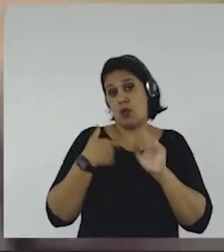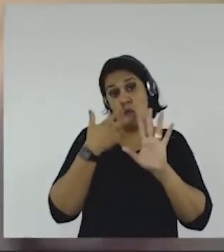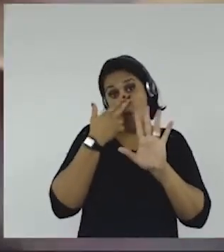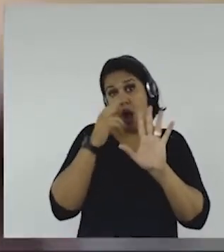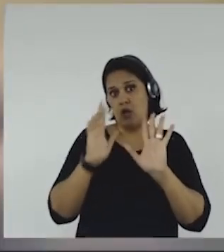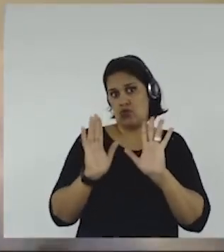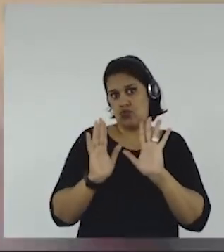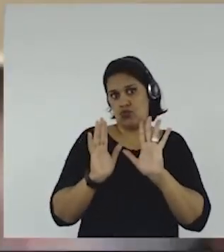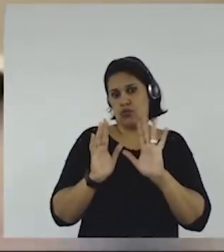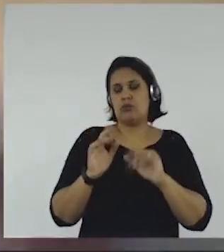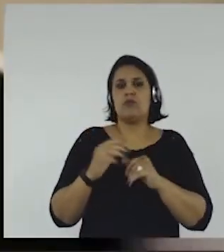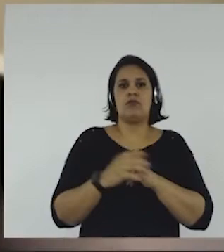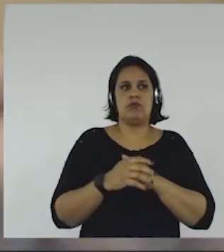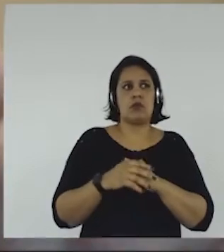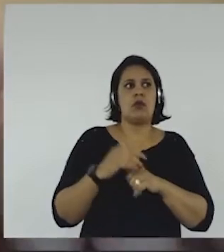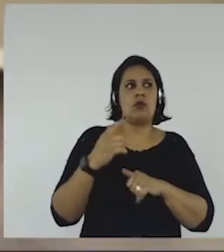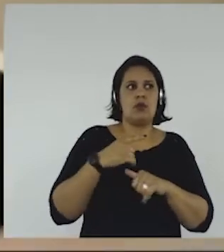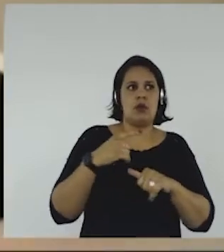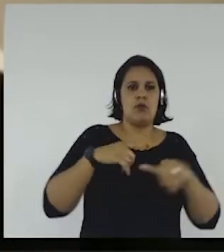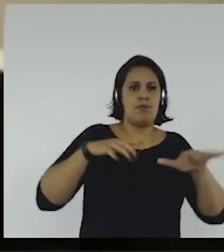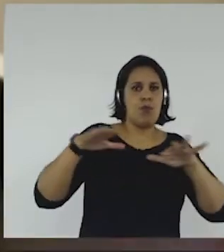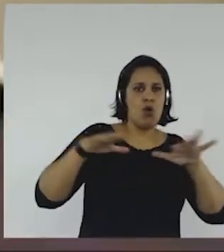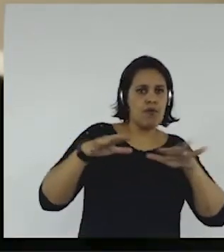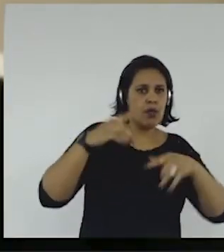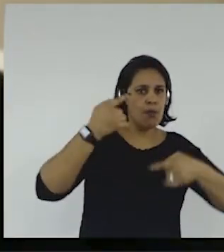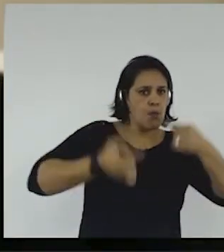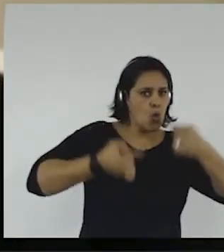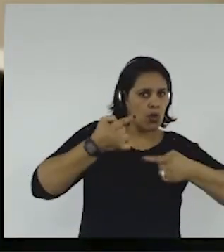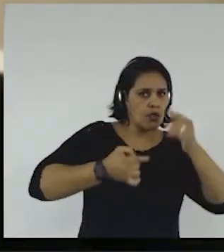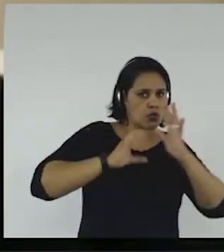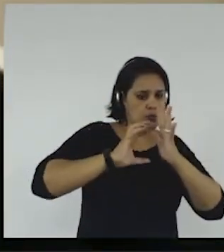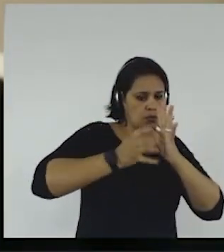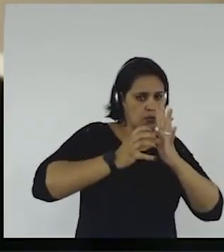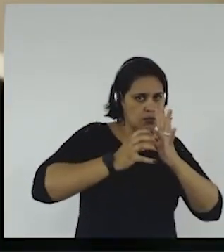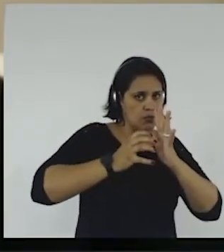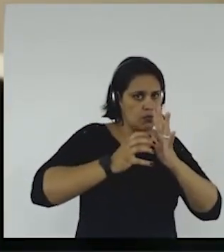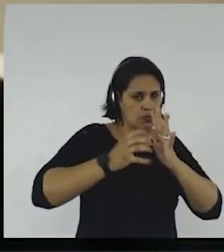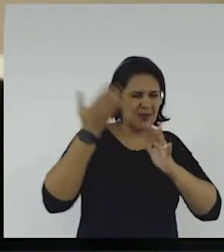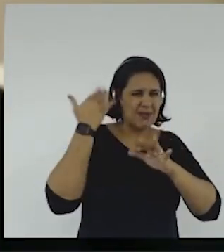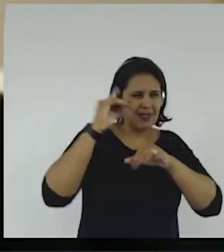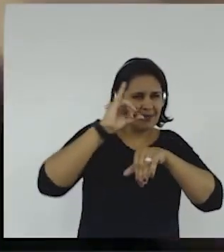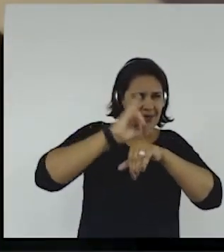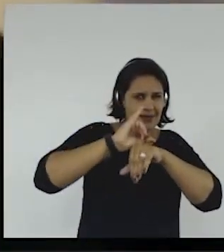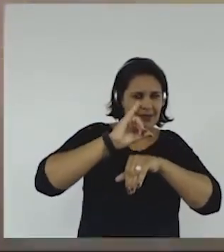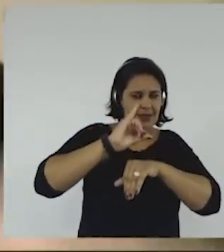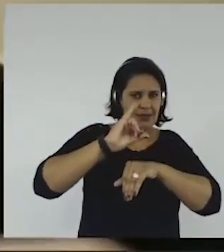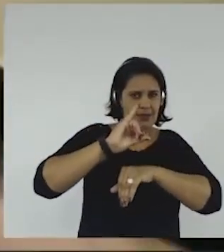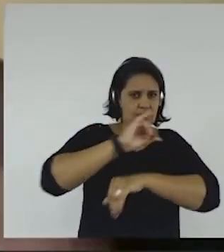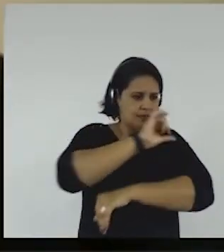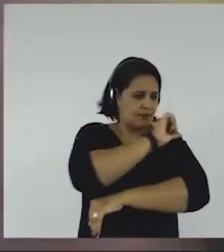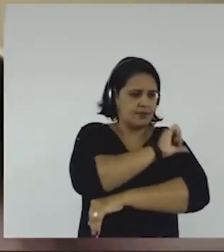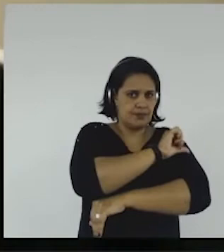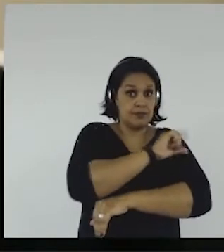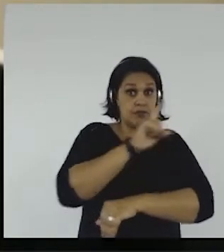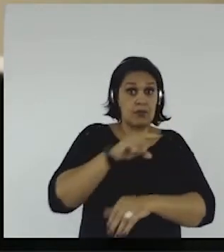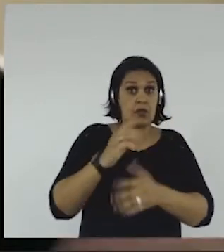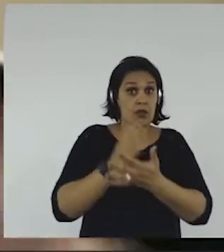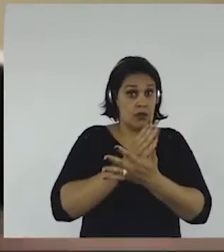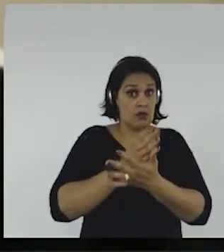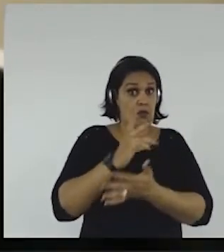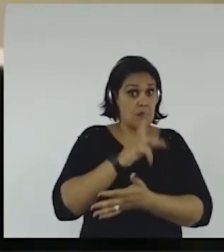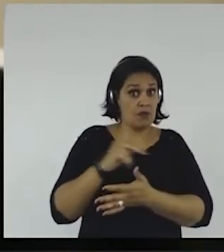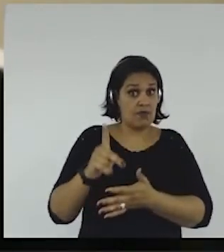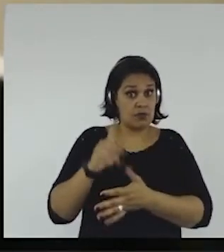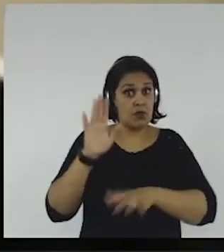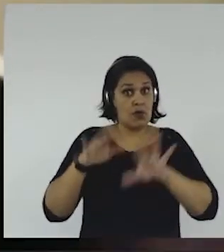Como havia movimentos políticos partidários no Rio de Janeiro, que era a capital da República, muitos professores eram enquadrados ou